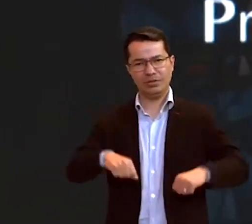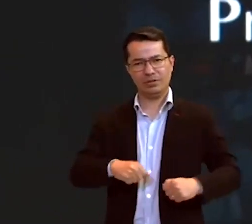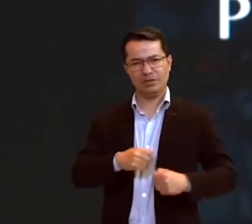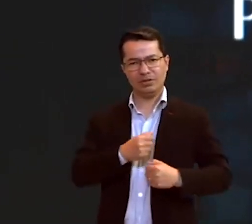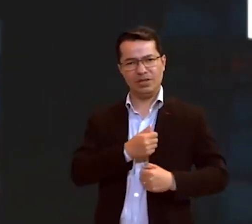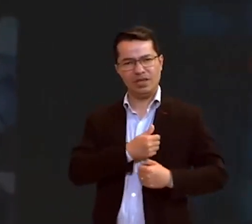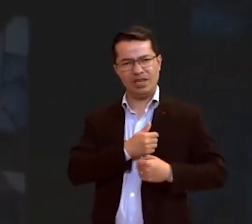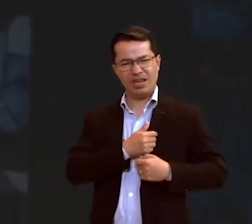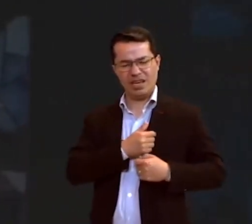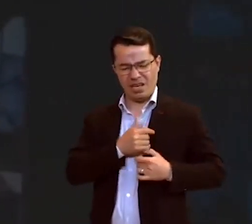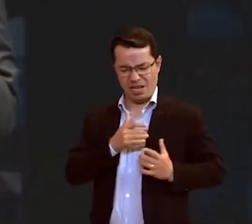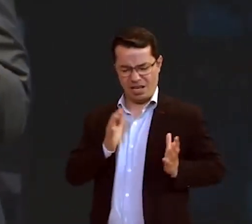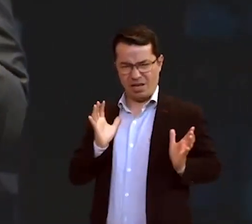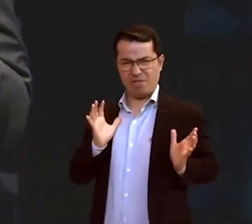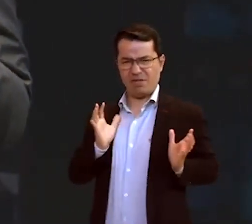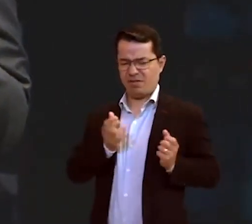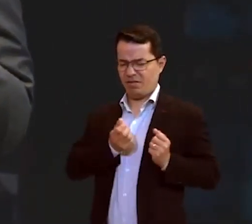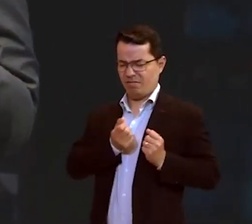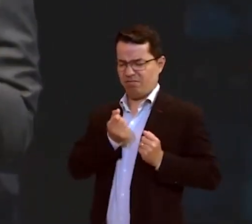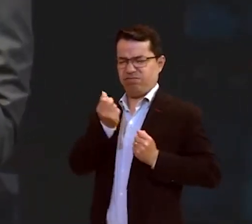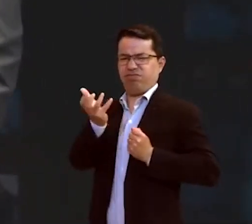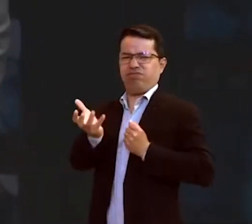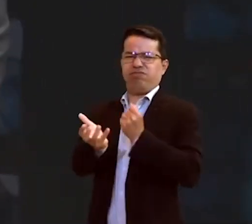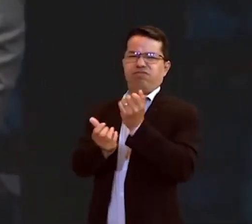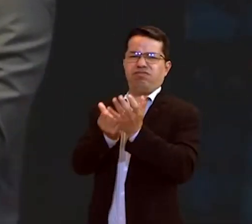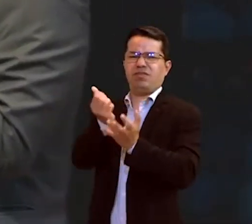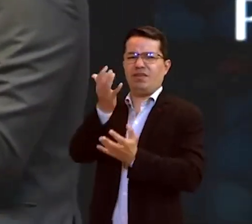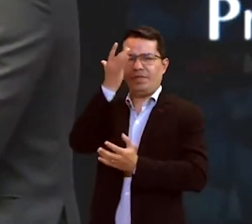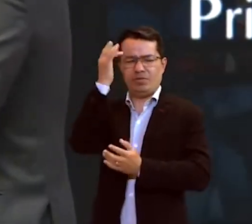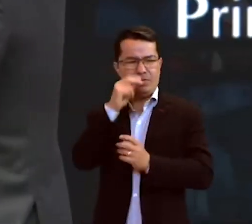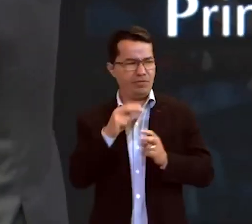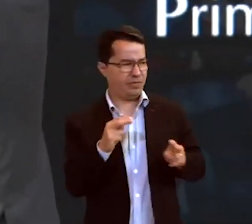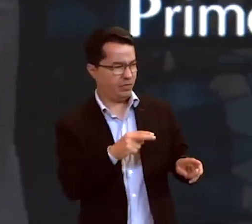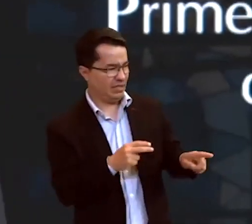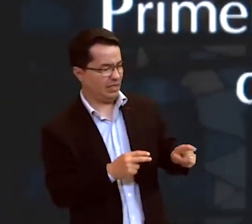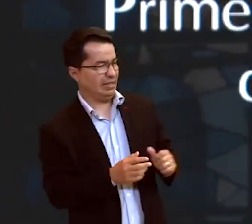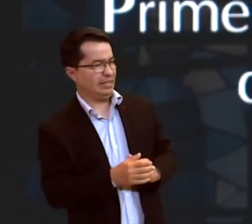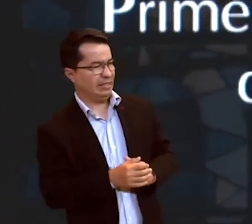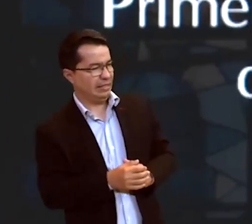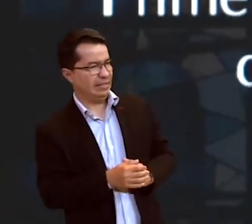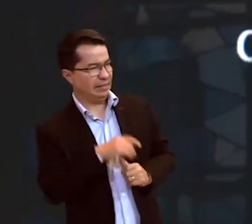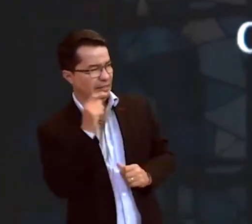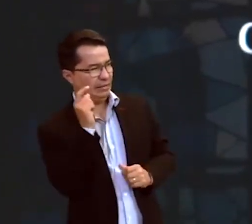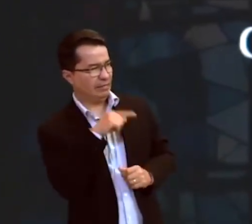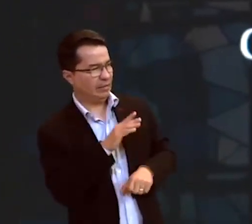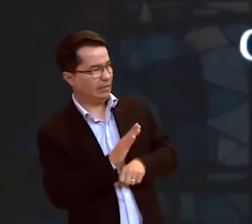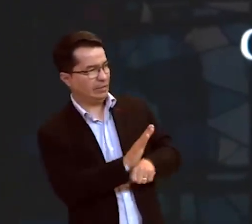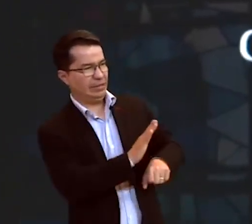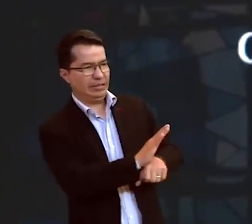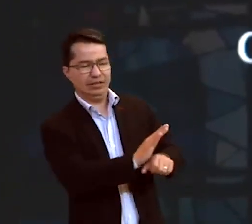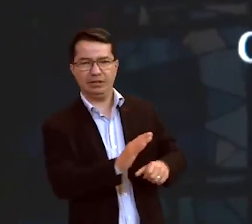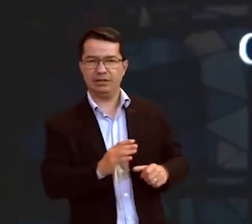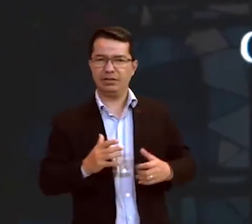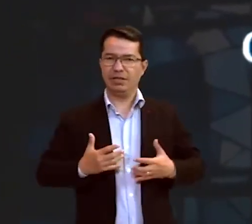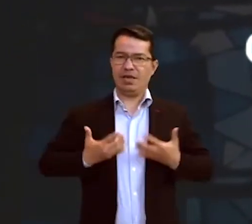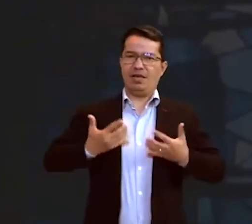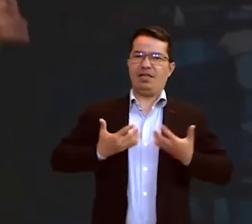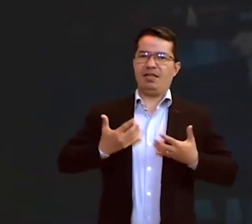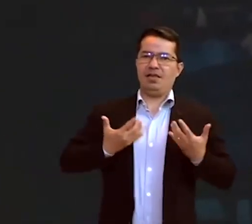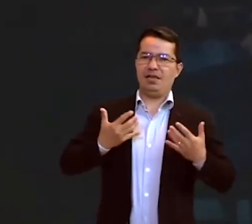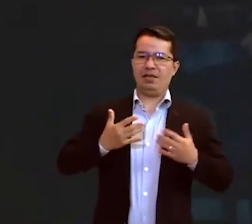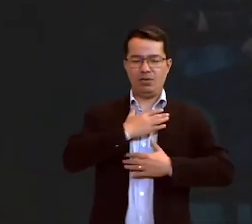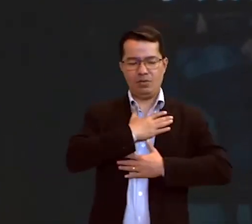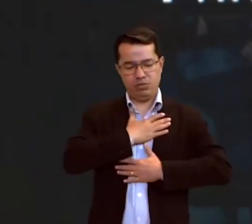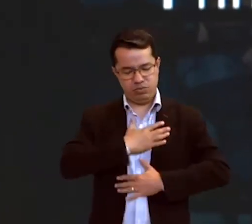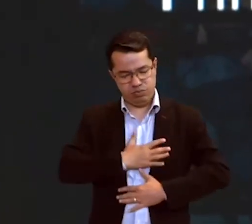fala assim: gente, eu preciso que vocês orem mesmo. Ora por mim, pelo amor de Deus, porque eu sou uma pessoa totalmente tirada, eu preciso que Deus transforme meu caráter, eu estou